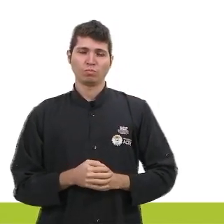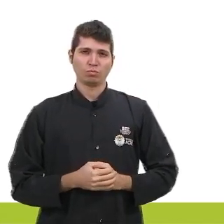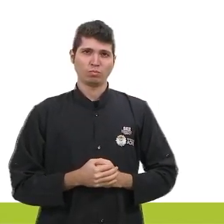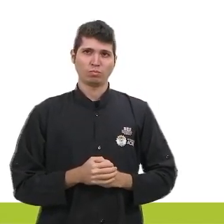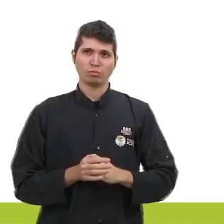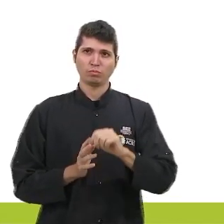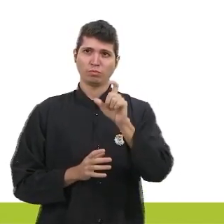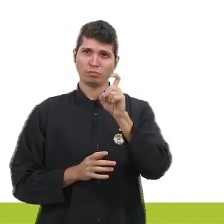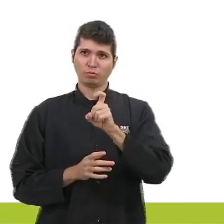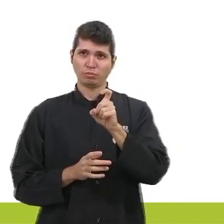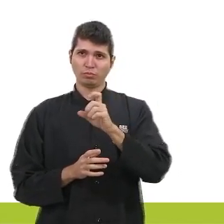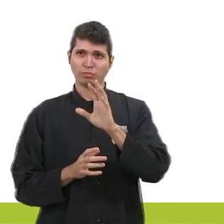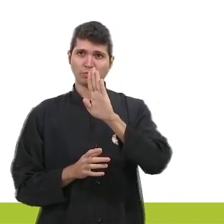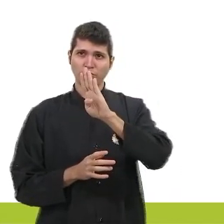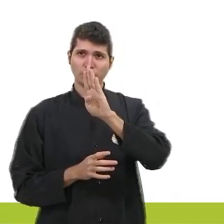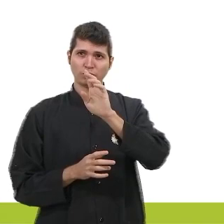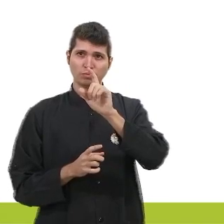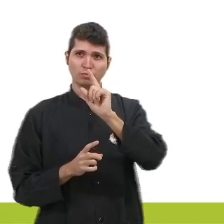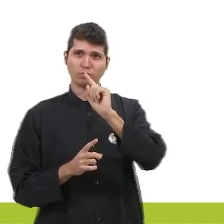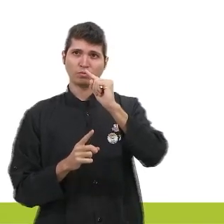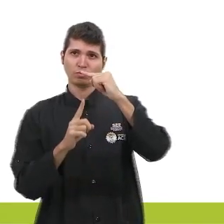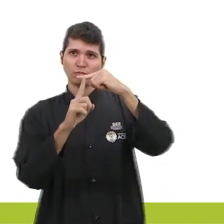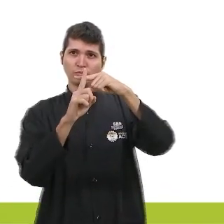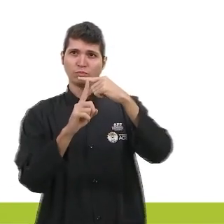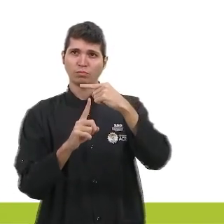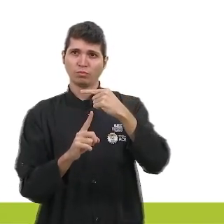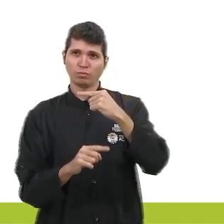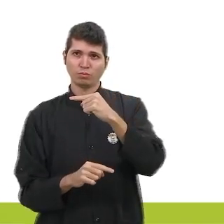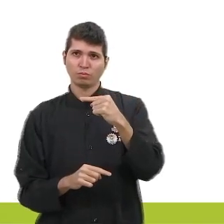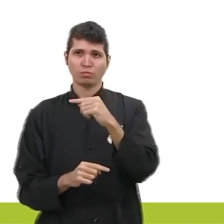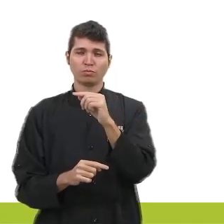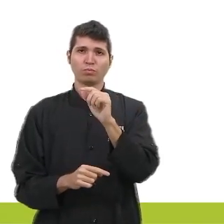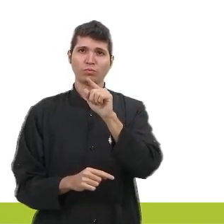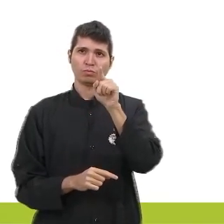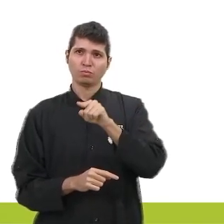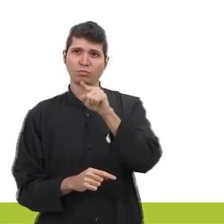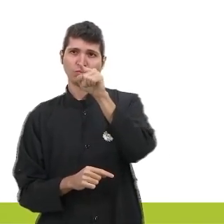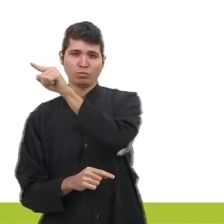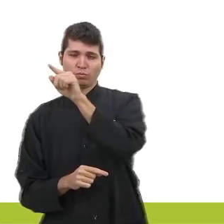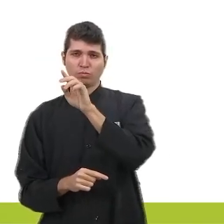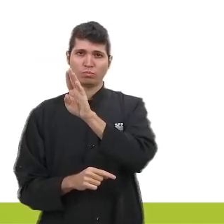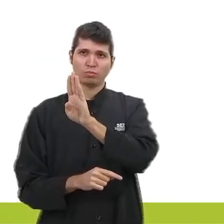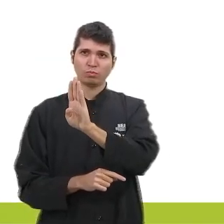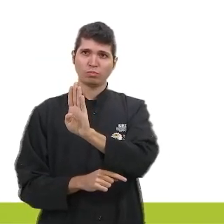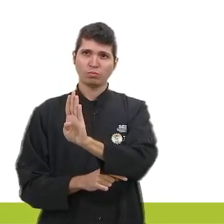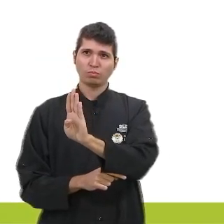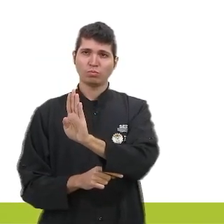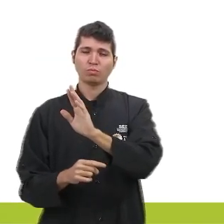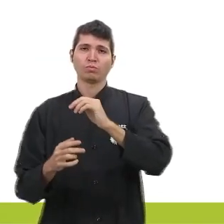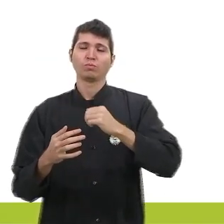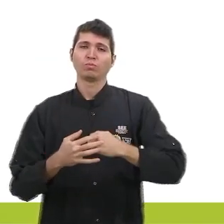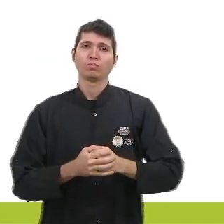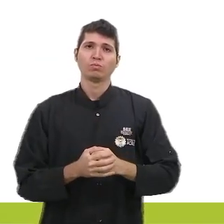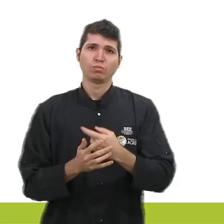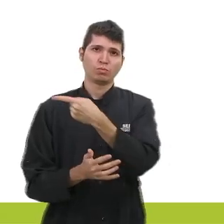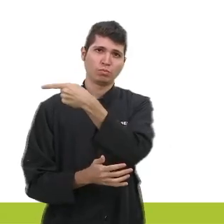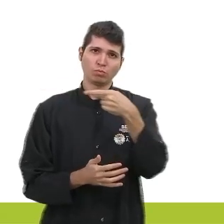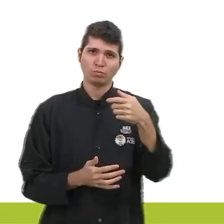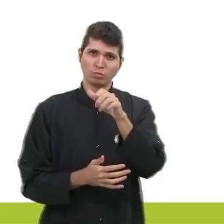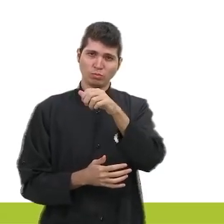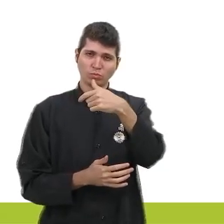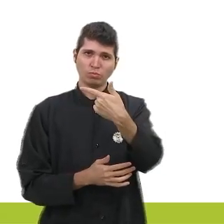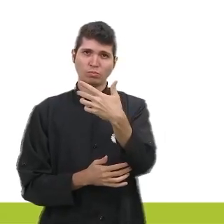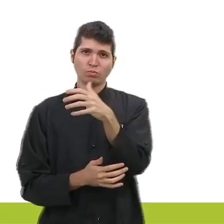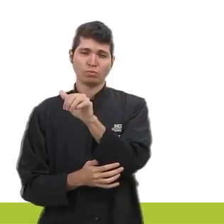relações inteiras, tá, gente? Lembrando que o delta pode ser trabalhado de forma separada, como a gente vai ver no problema, ok? E já definir o